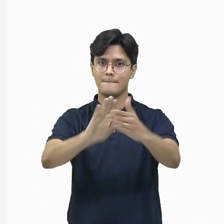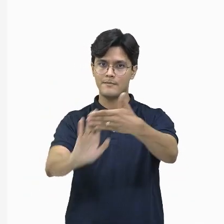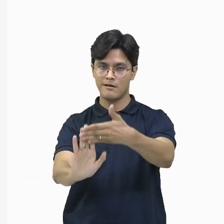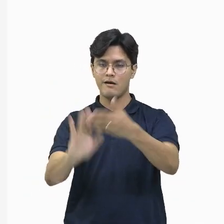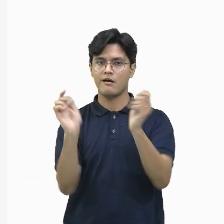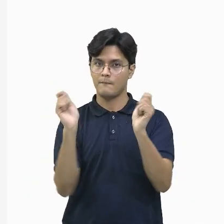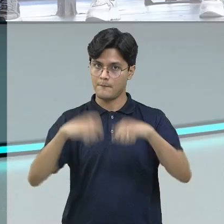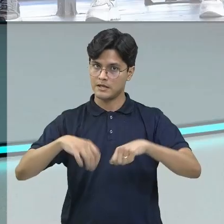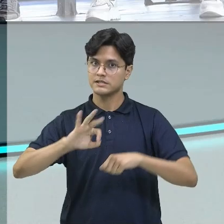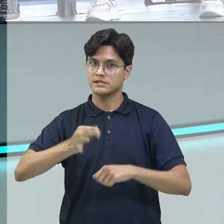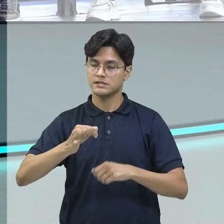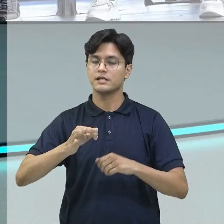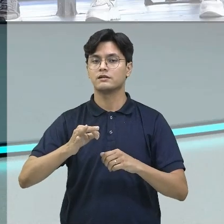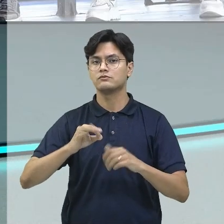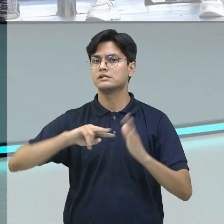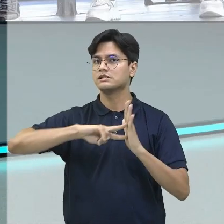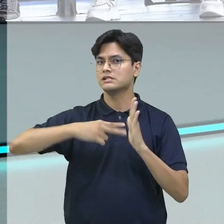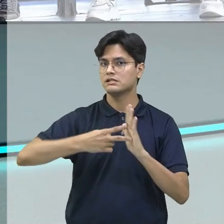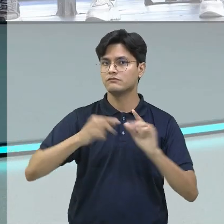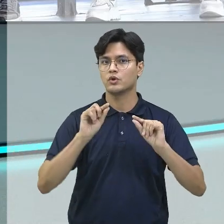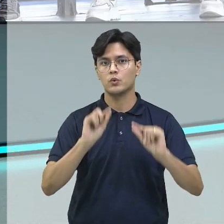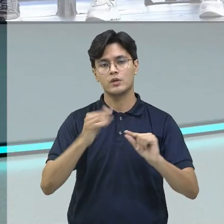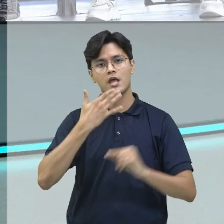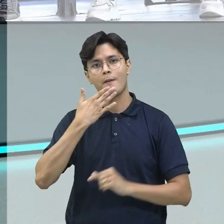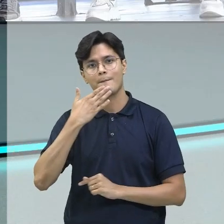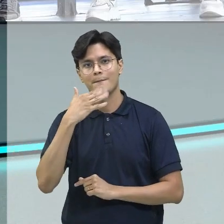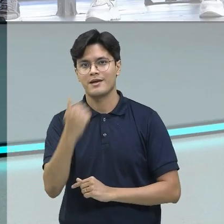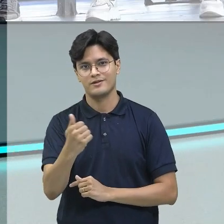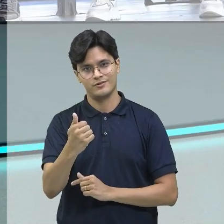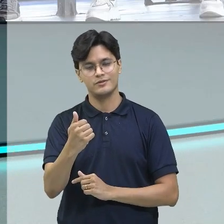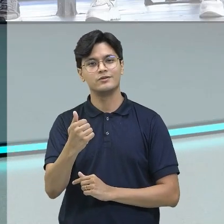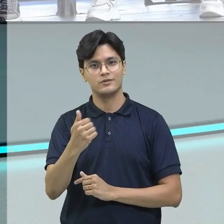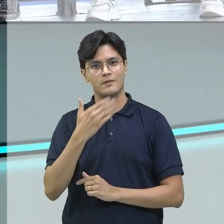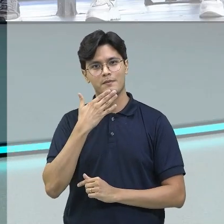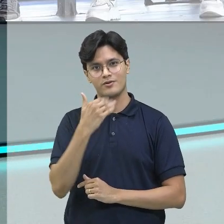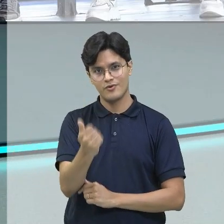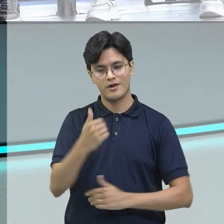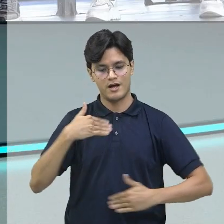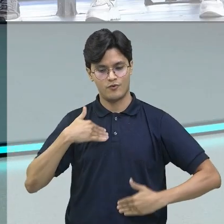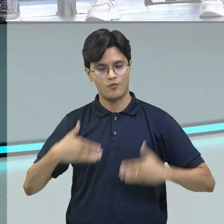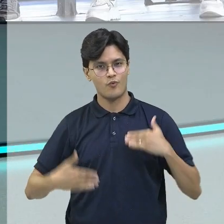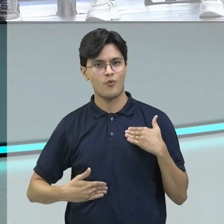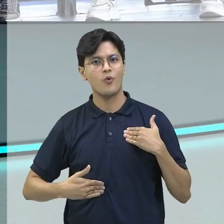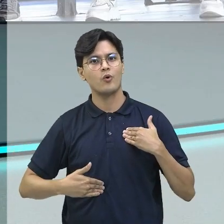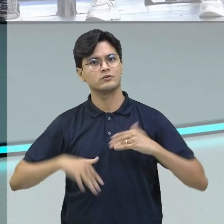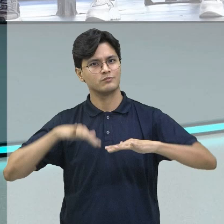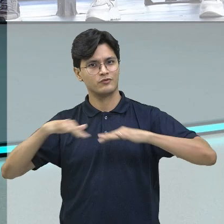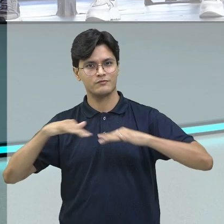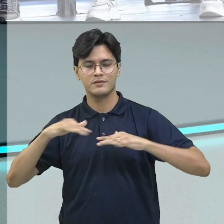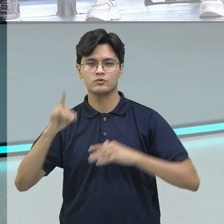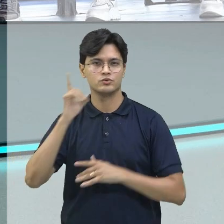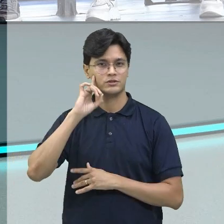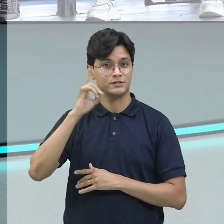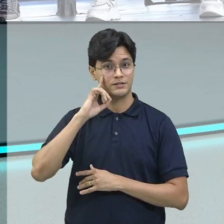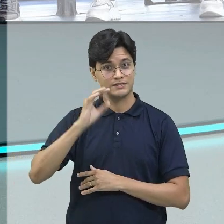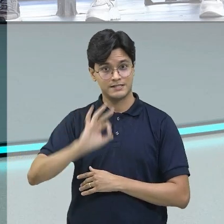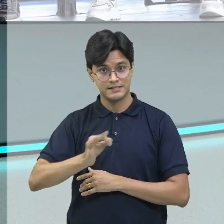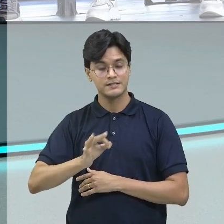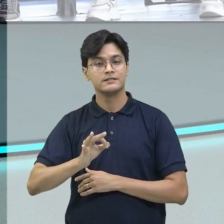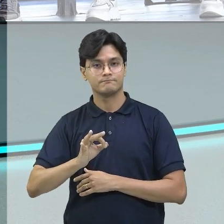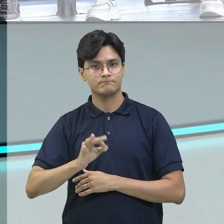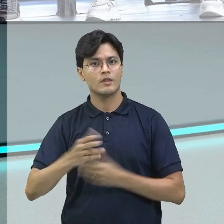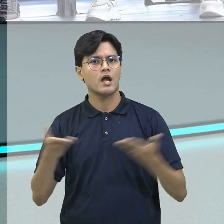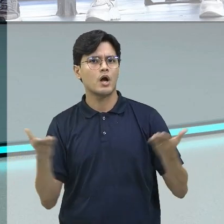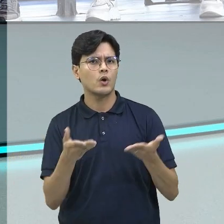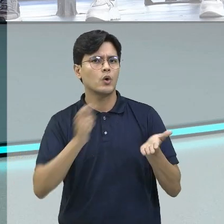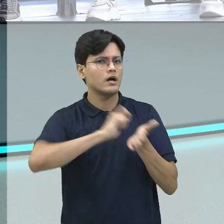aí a melhorar a nossa condição física nas atividades do nosso dia a dia, tá certo? E anotem